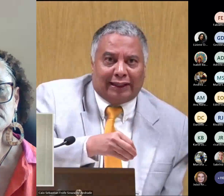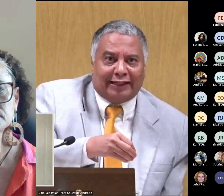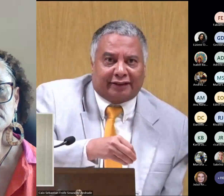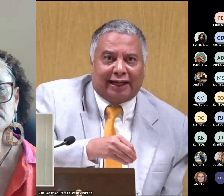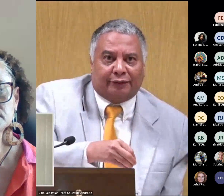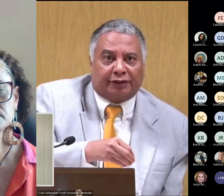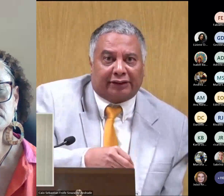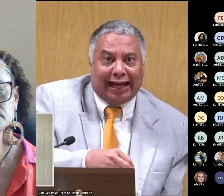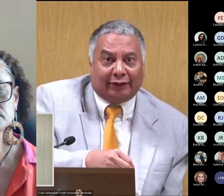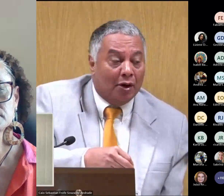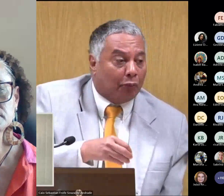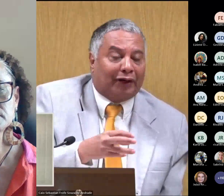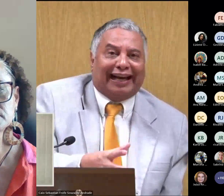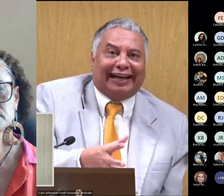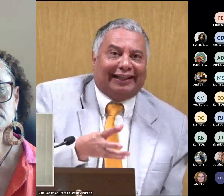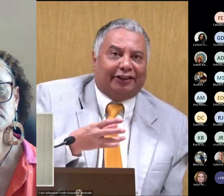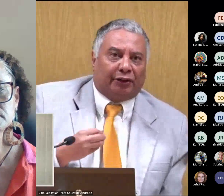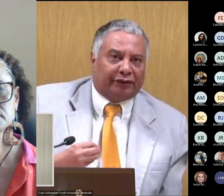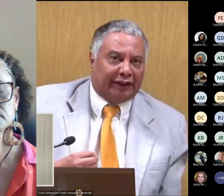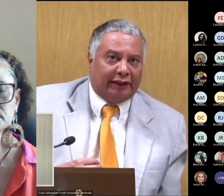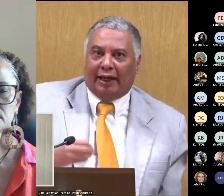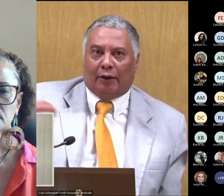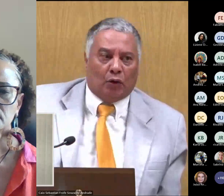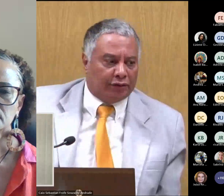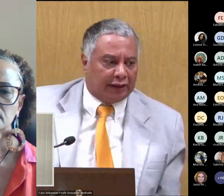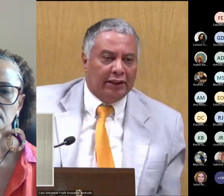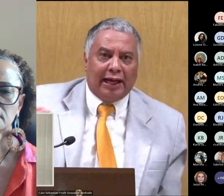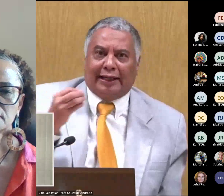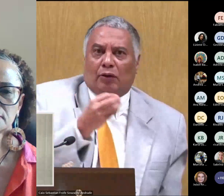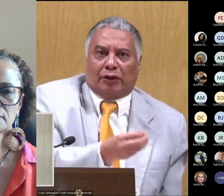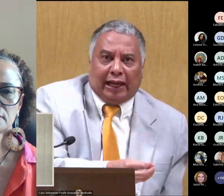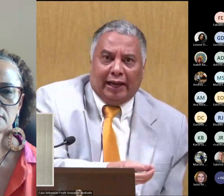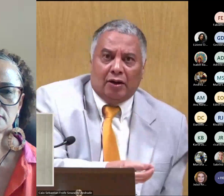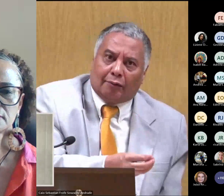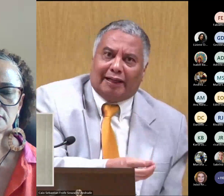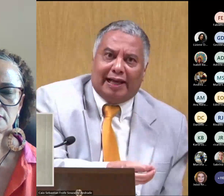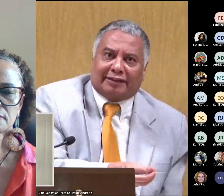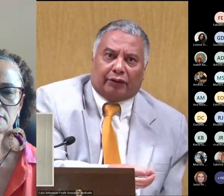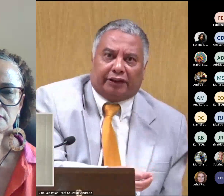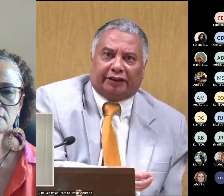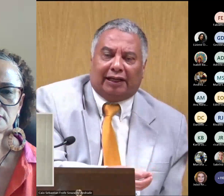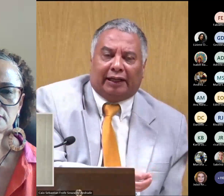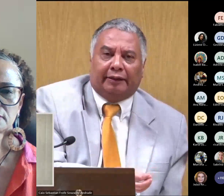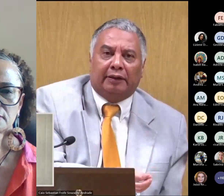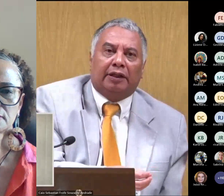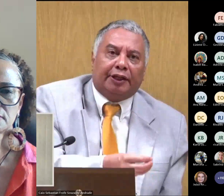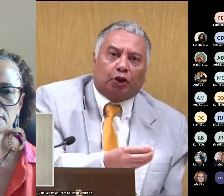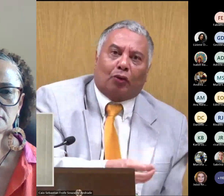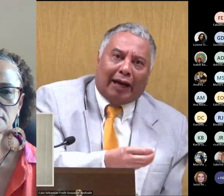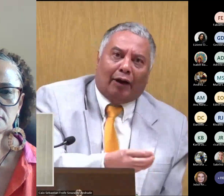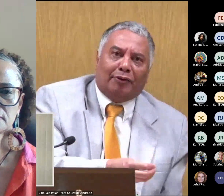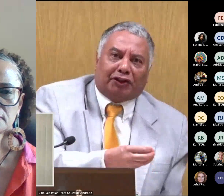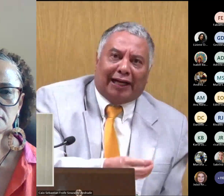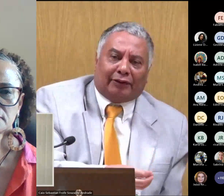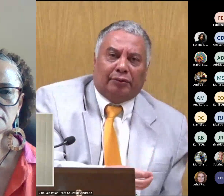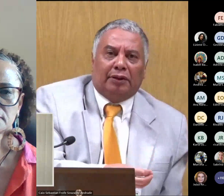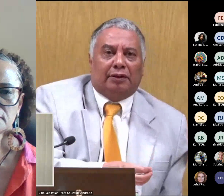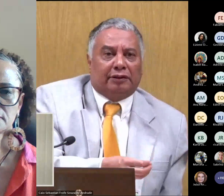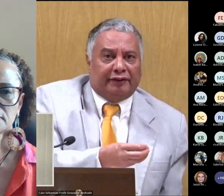a laicidade do Estado porque a religião dele é outra ele não quer obedecer o que diz a lei isso é